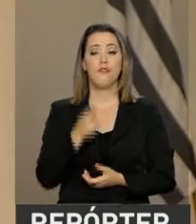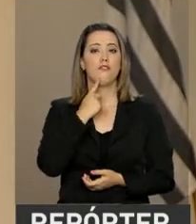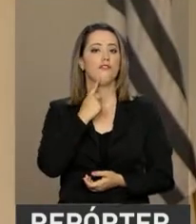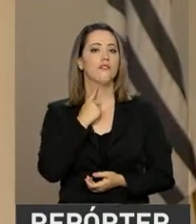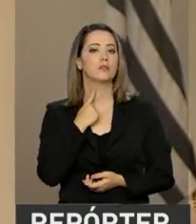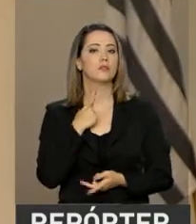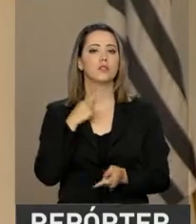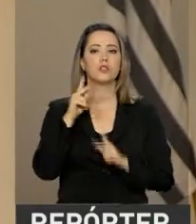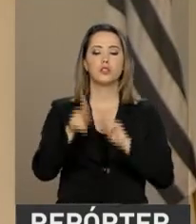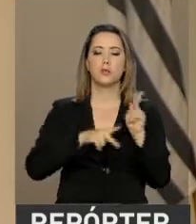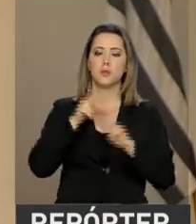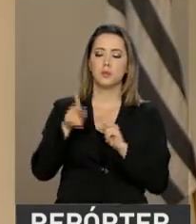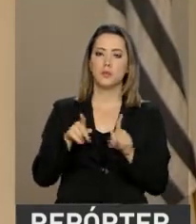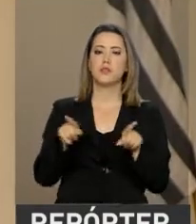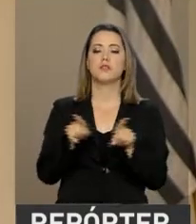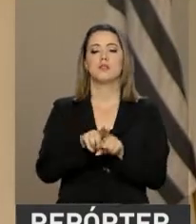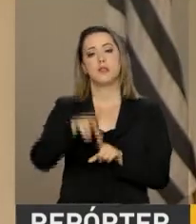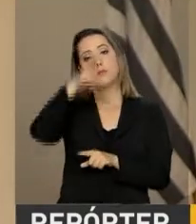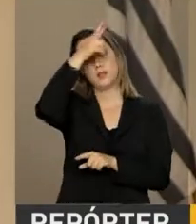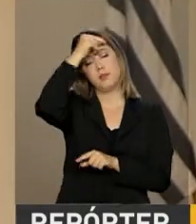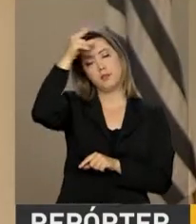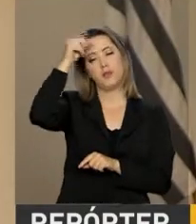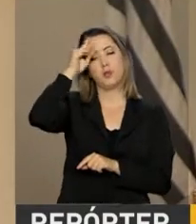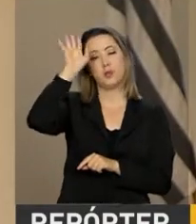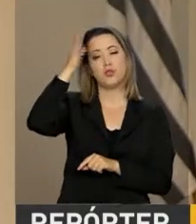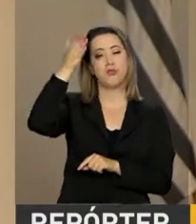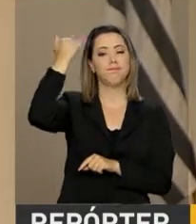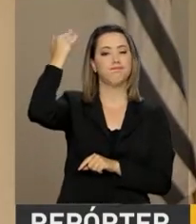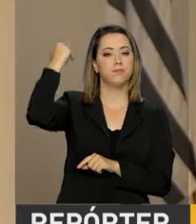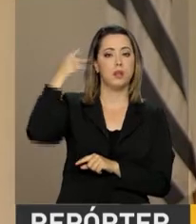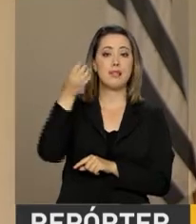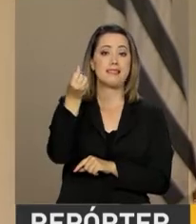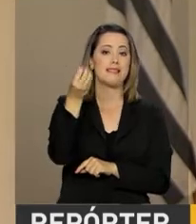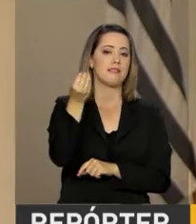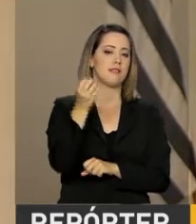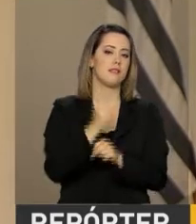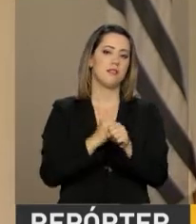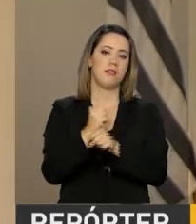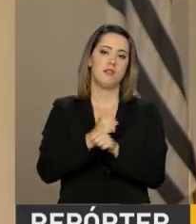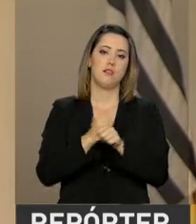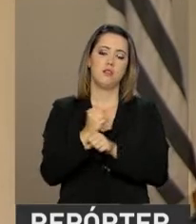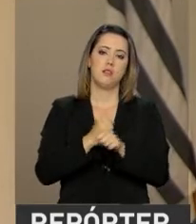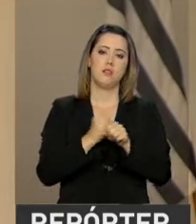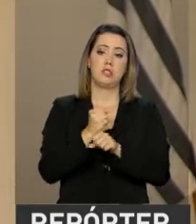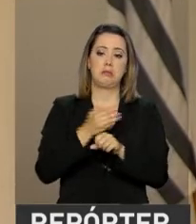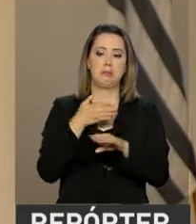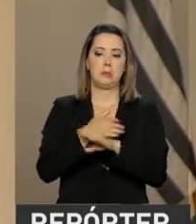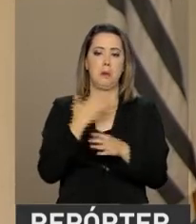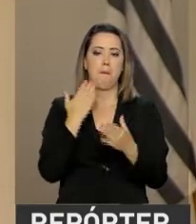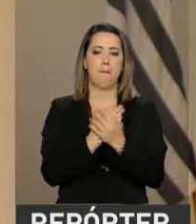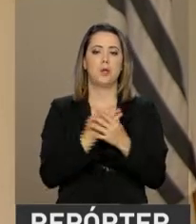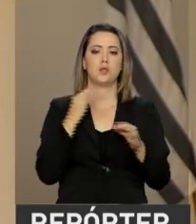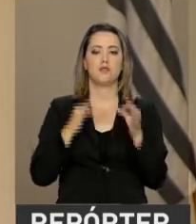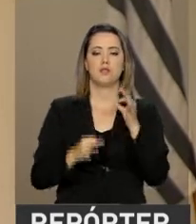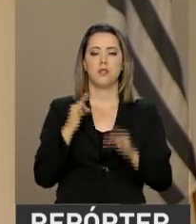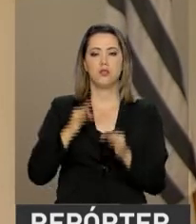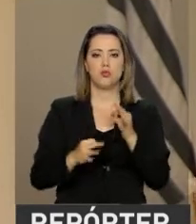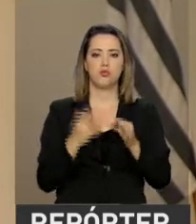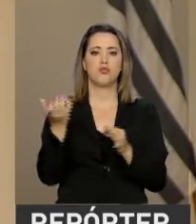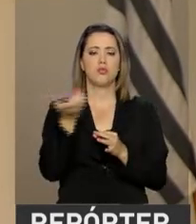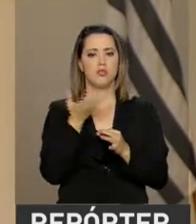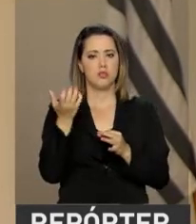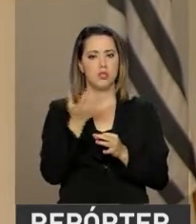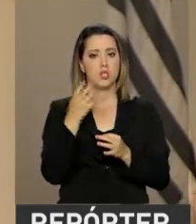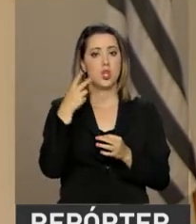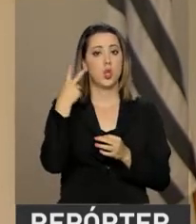dos moradores, o da prefeitura também era antigo. Há quase 60 anos, o município de São Paulo reivindicava na justiça parte dos